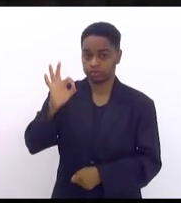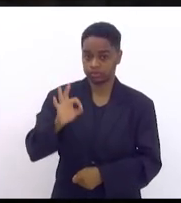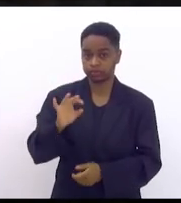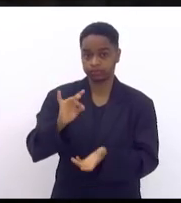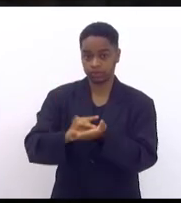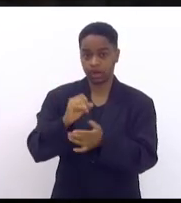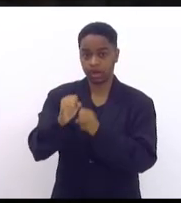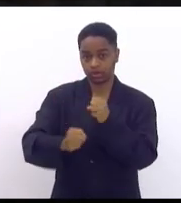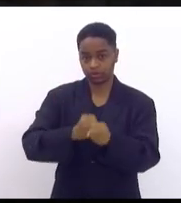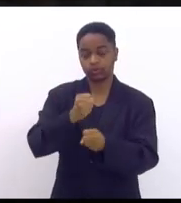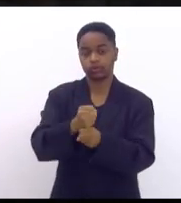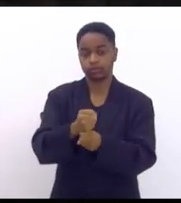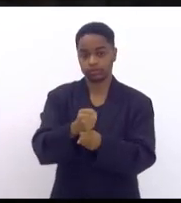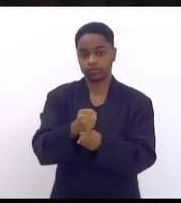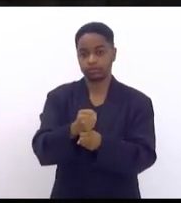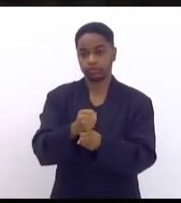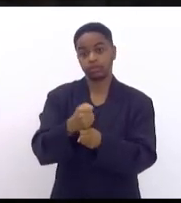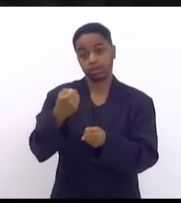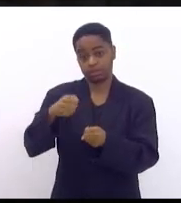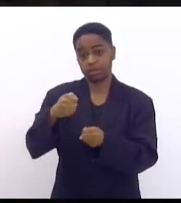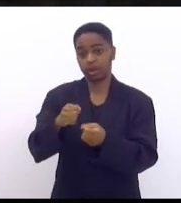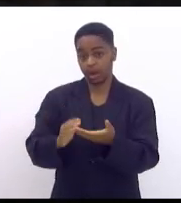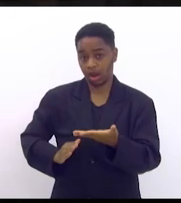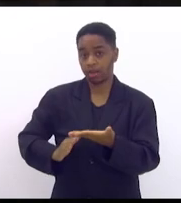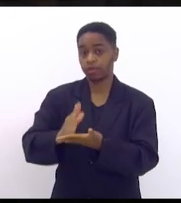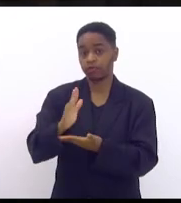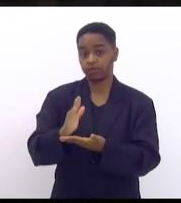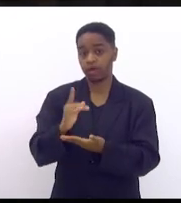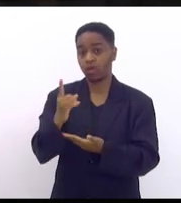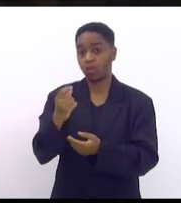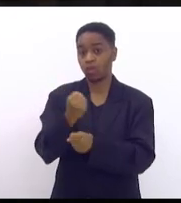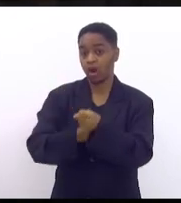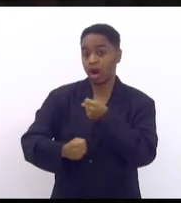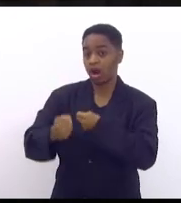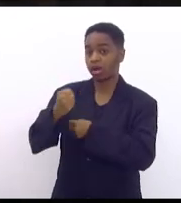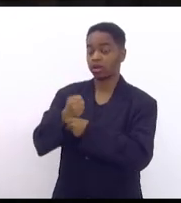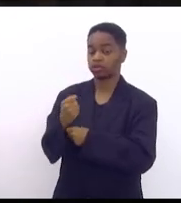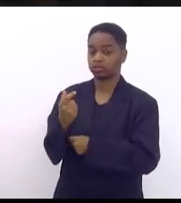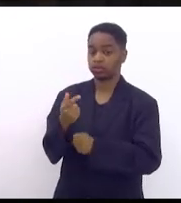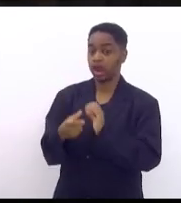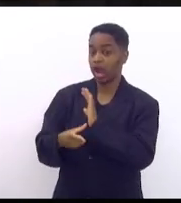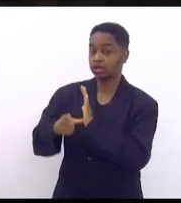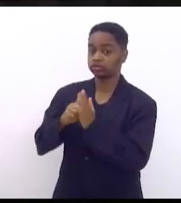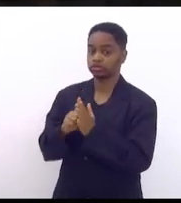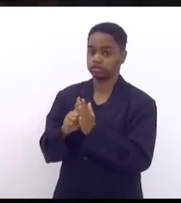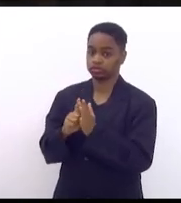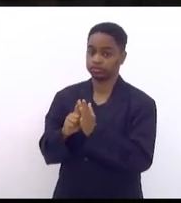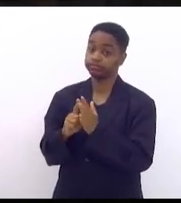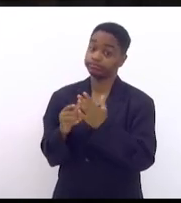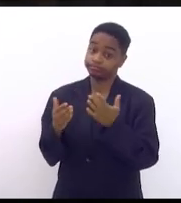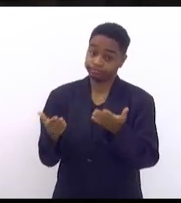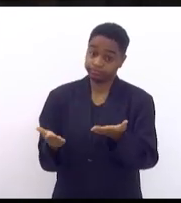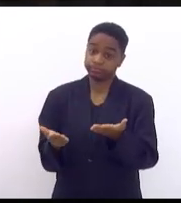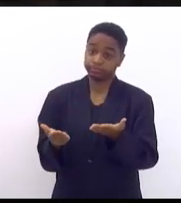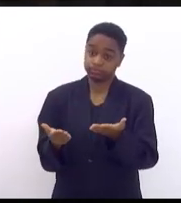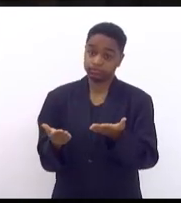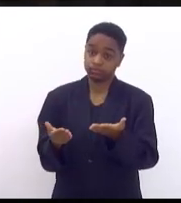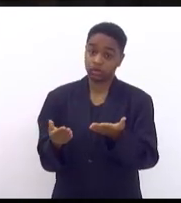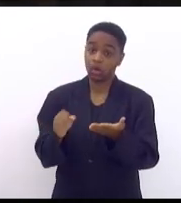ano seguinte tem que ser aprovado no ano anterior. É anualidade